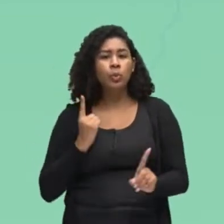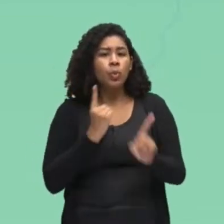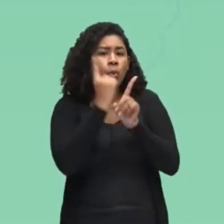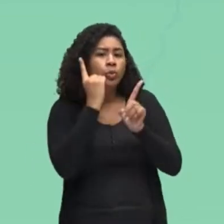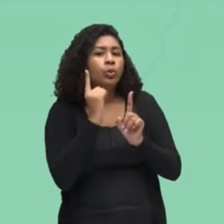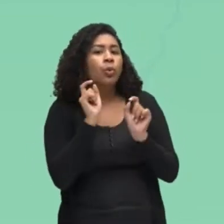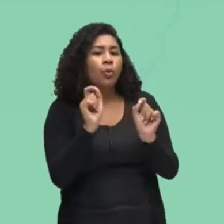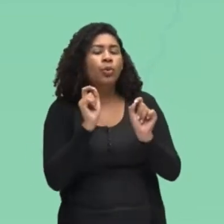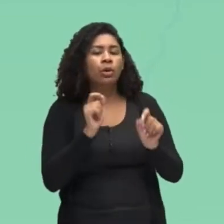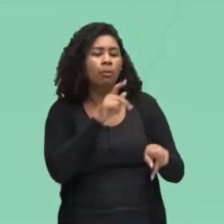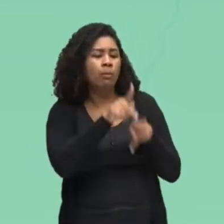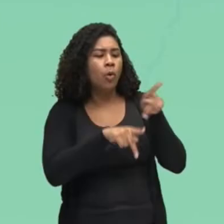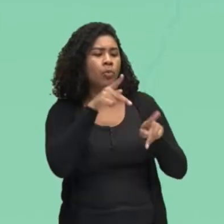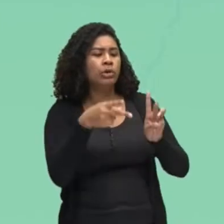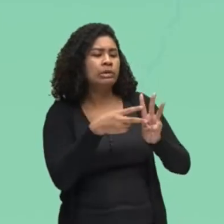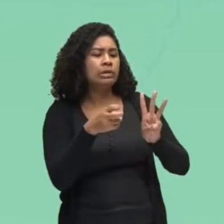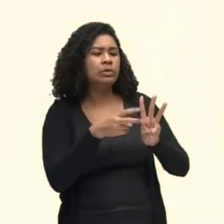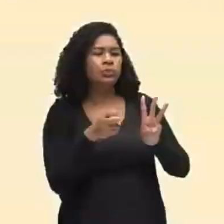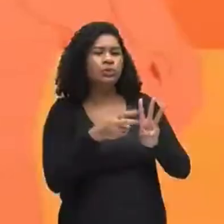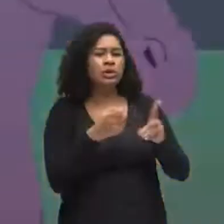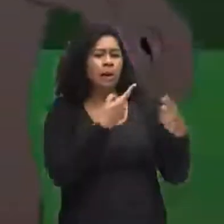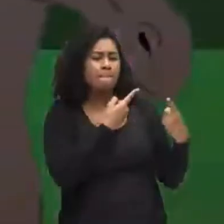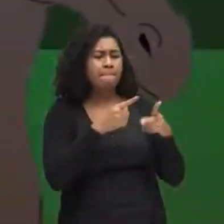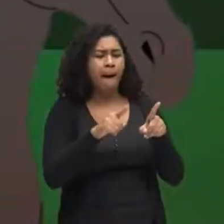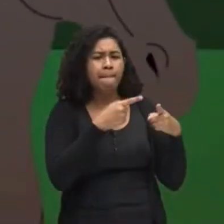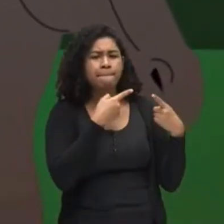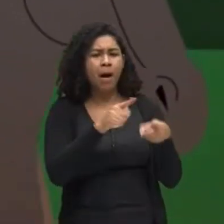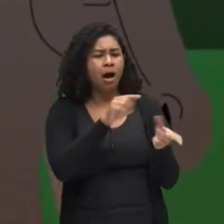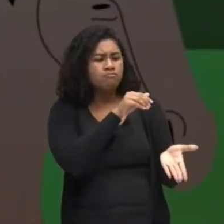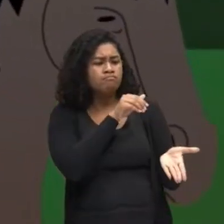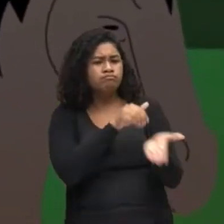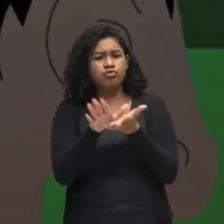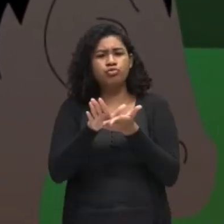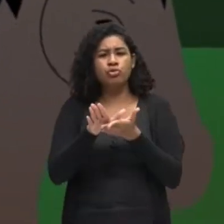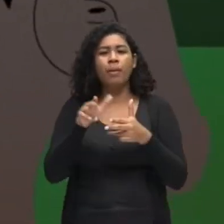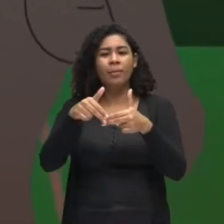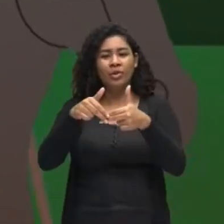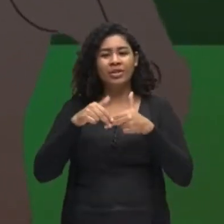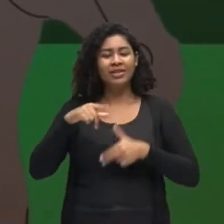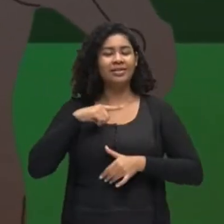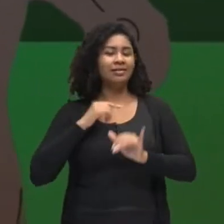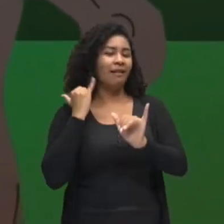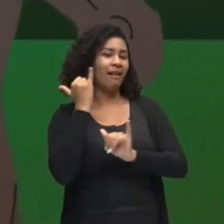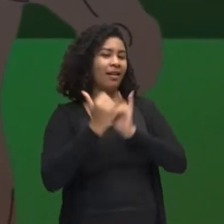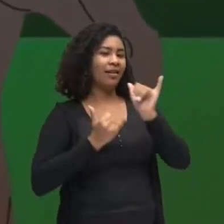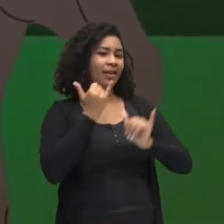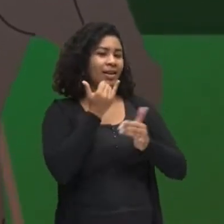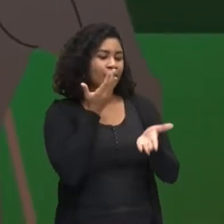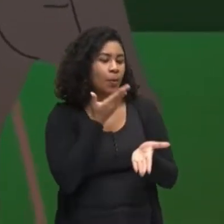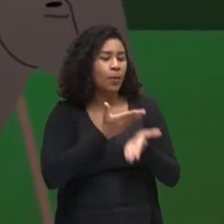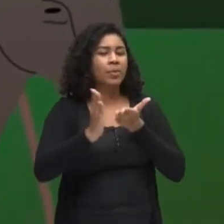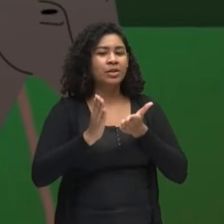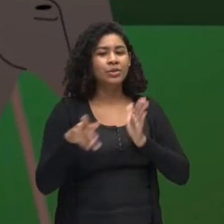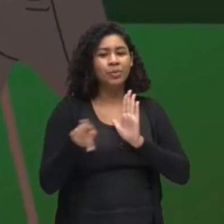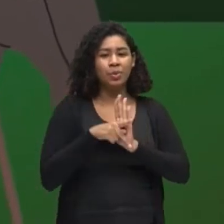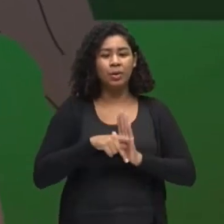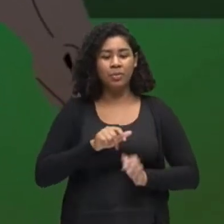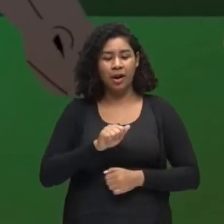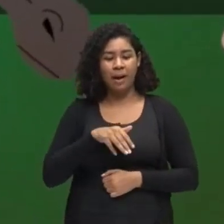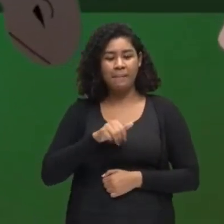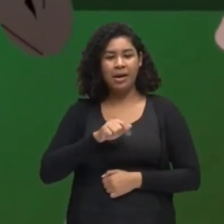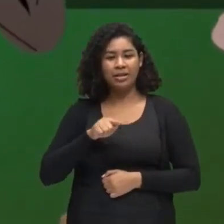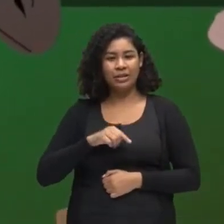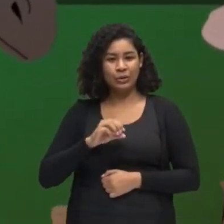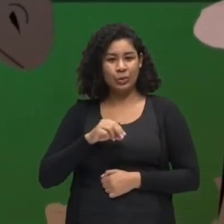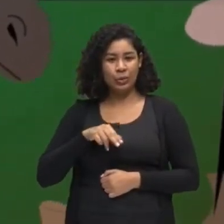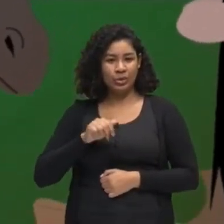que atacaram e expulsaram os espanhóis, dando origem à lenda das Amazonas. O episódio recriou essa lenda